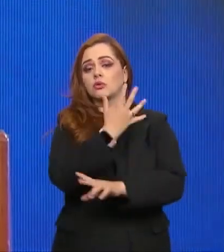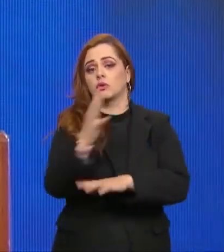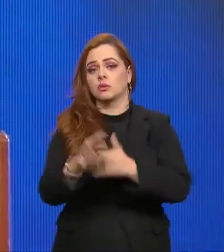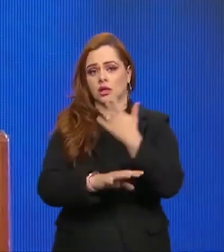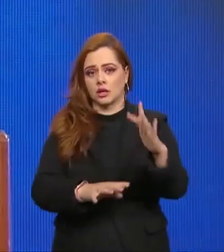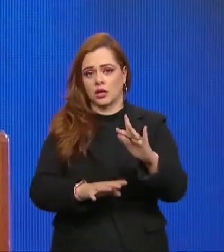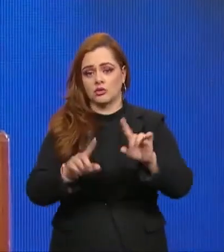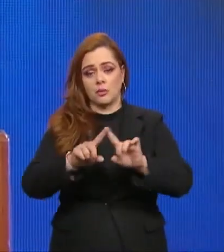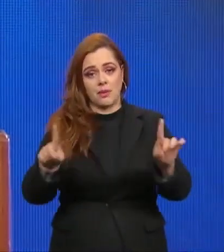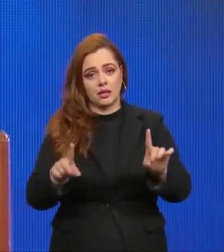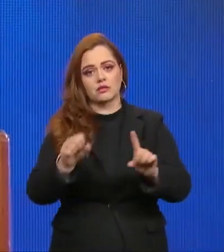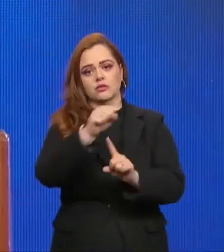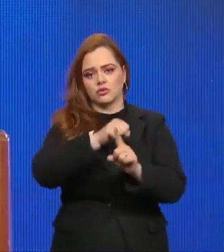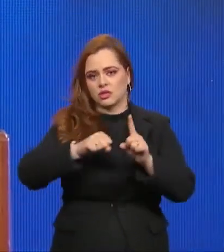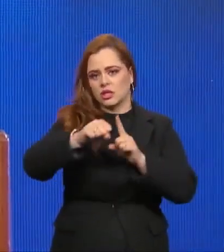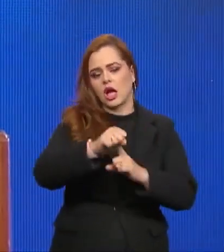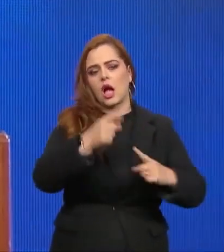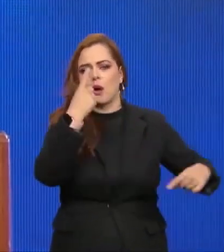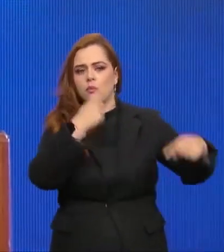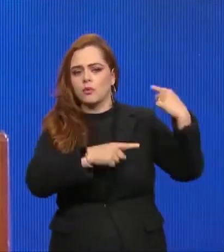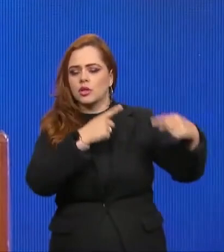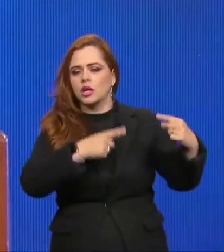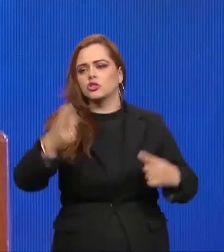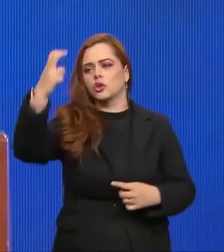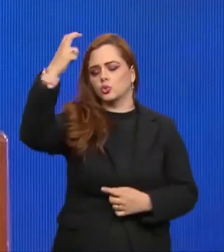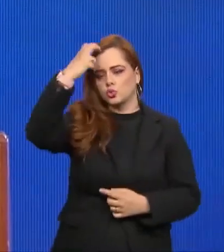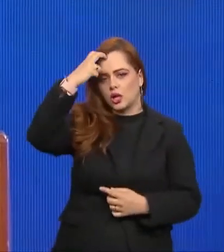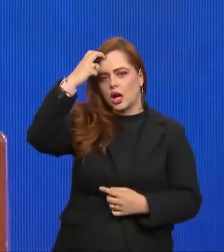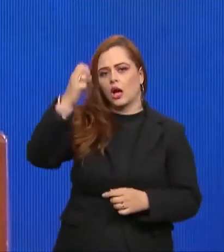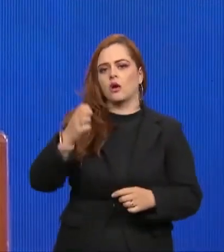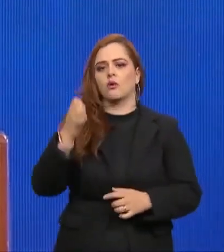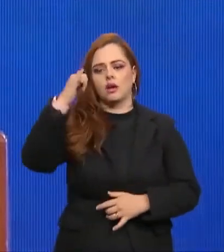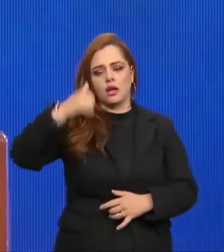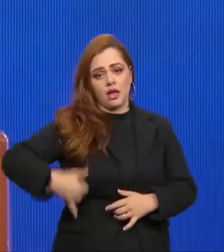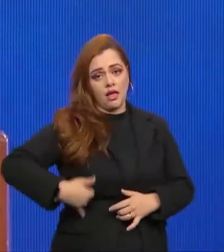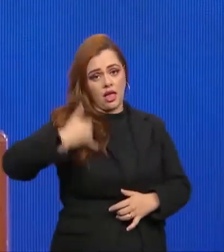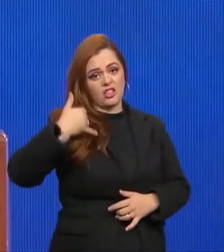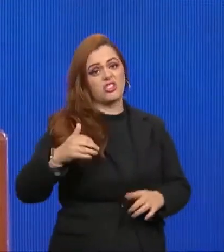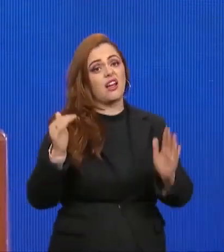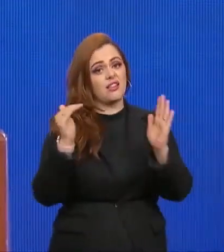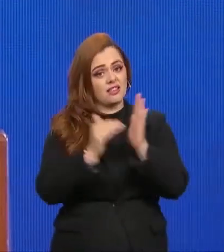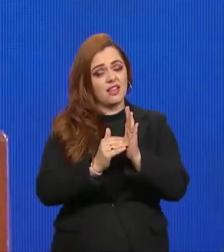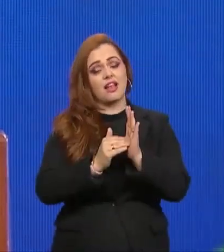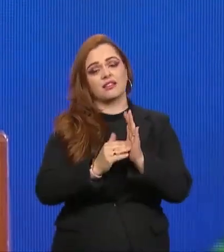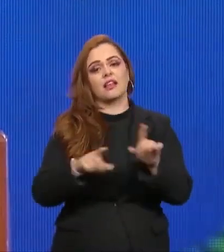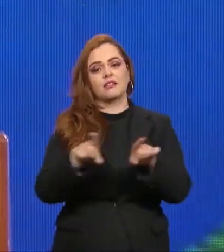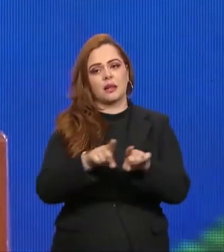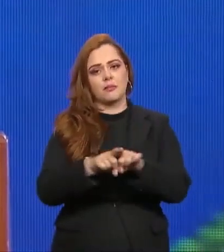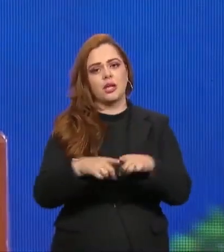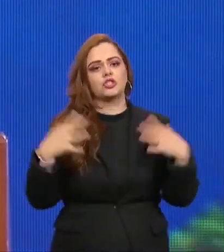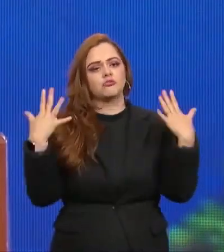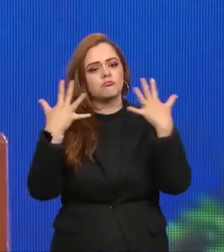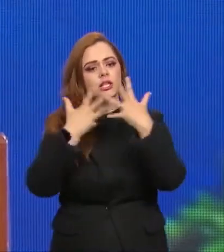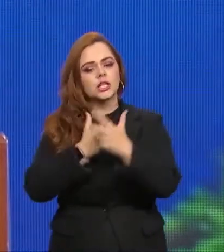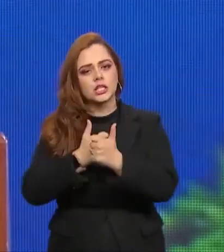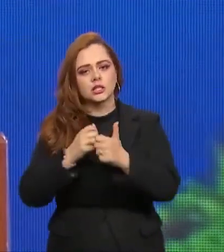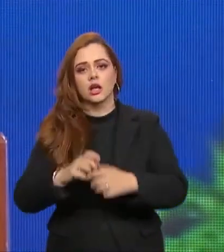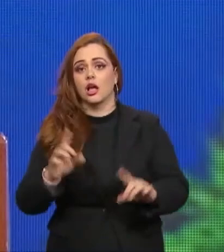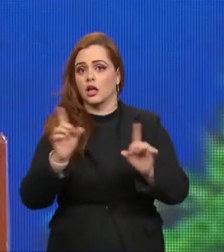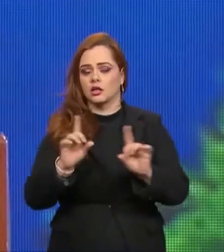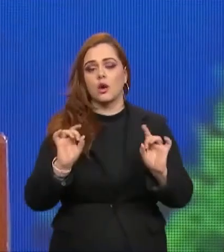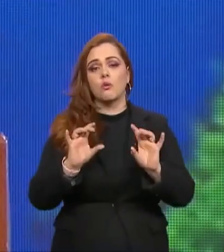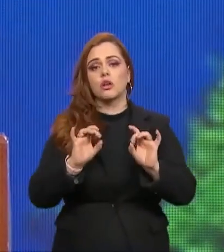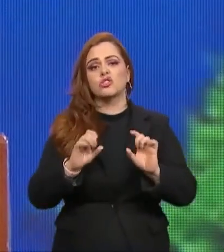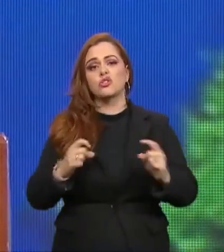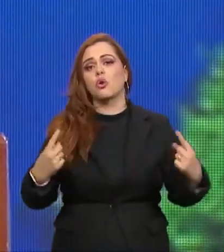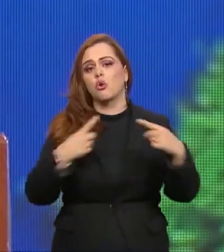mas também social, política, cultural, ética e, eu diria, até mesmo estética. Não basta combater o que